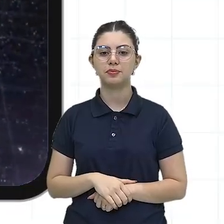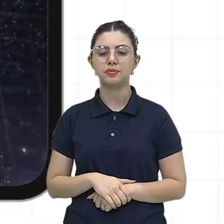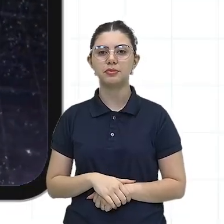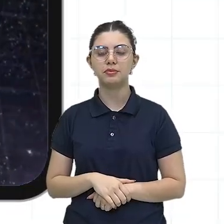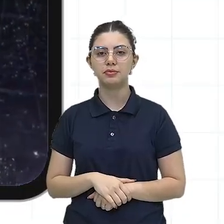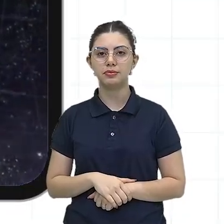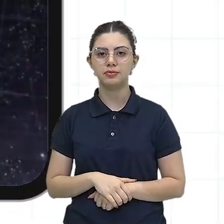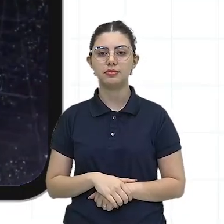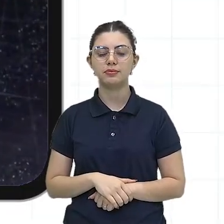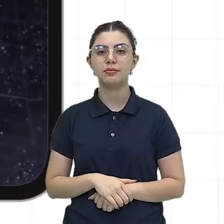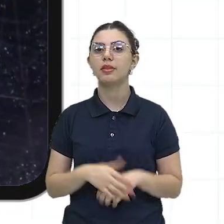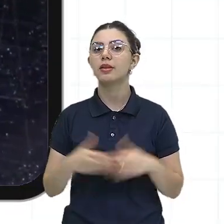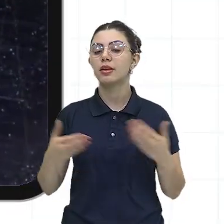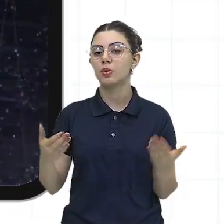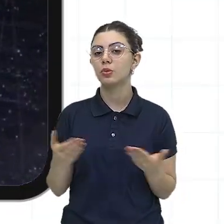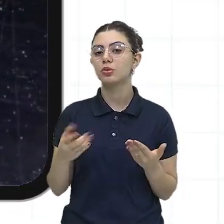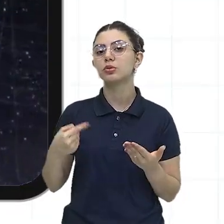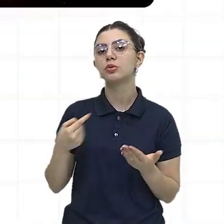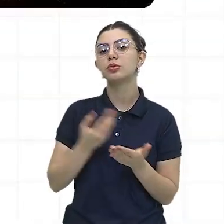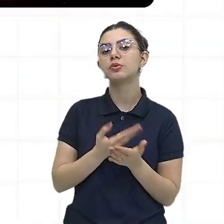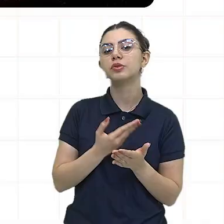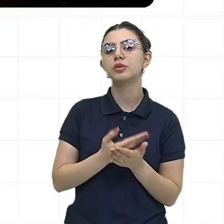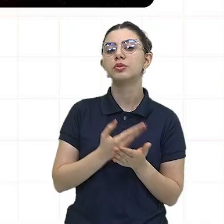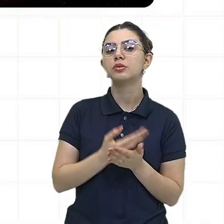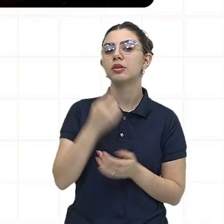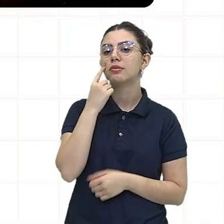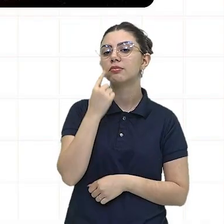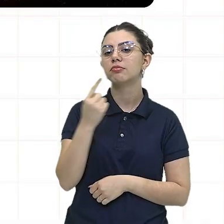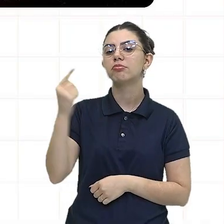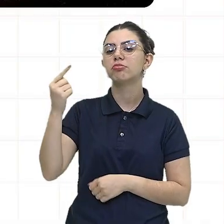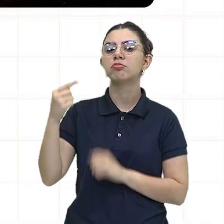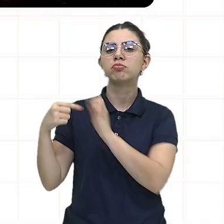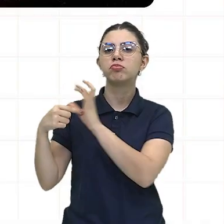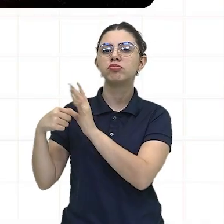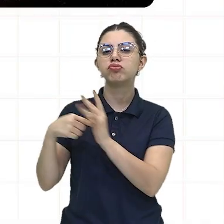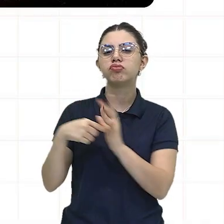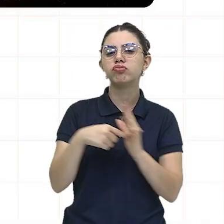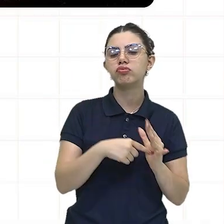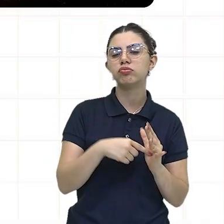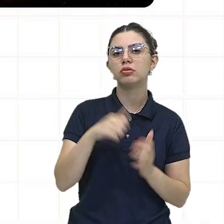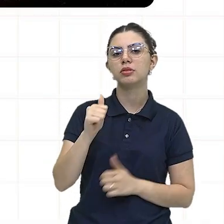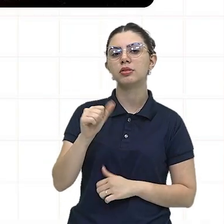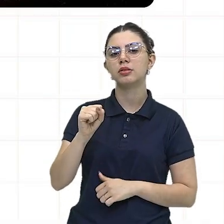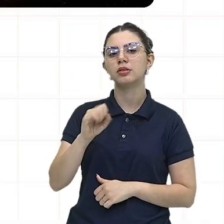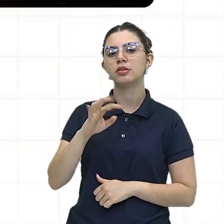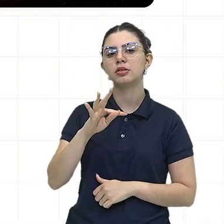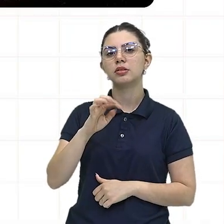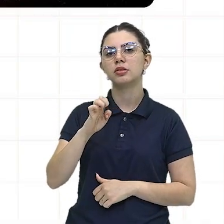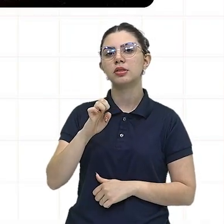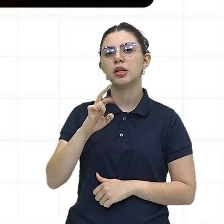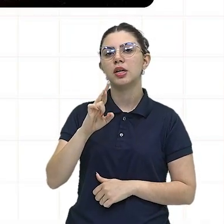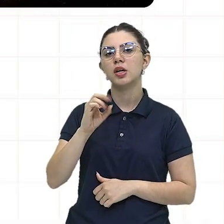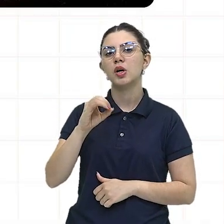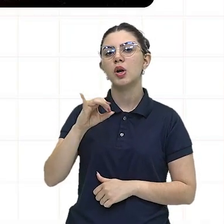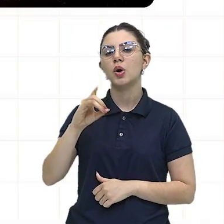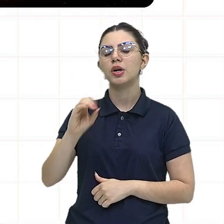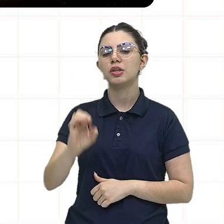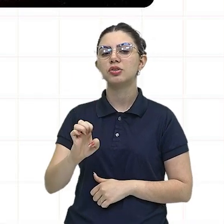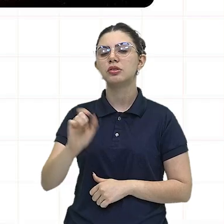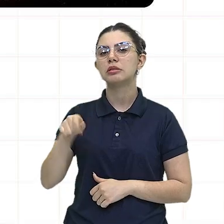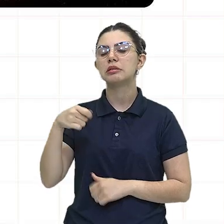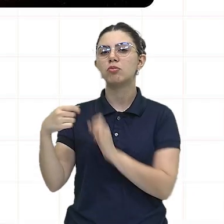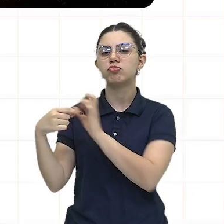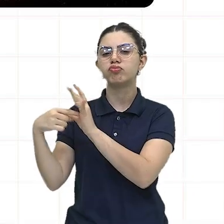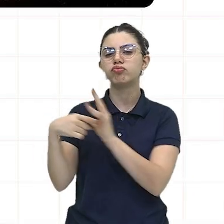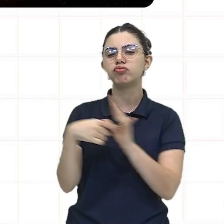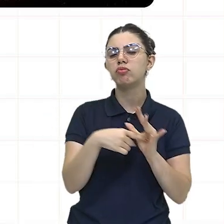verificar o que são os asteroides, que também constituem o universo. Um asteroide é